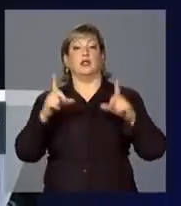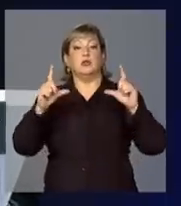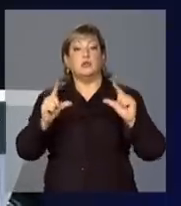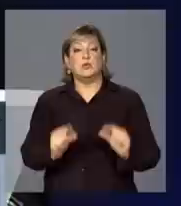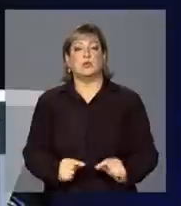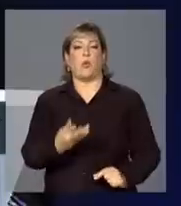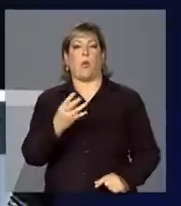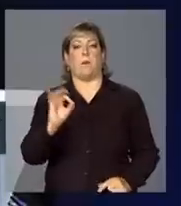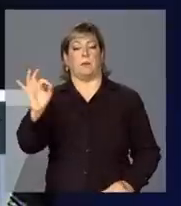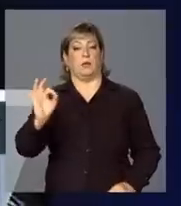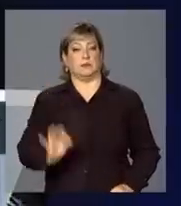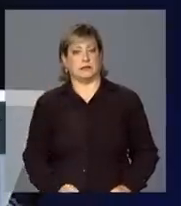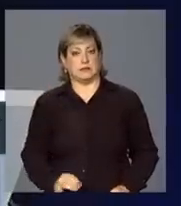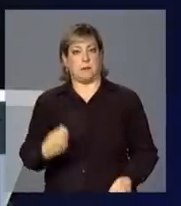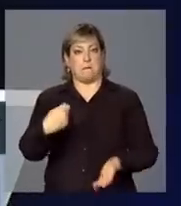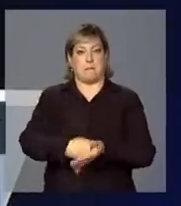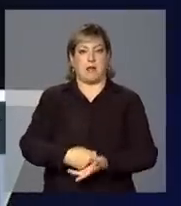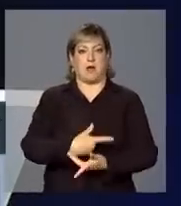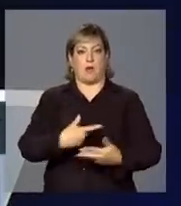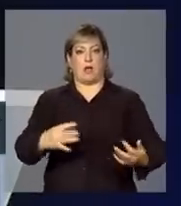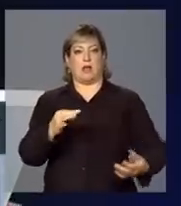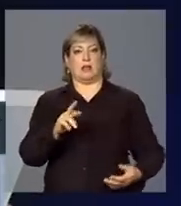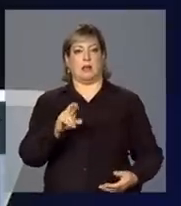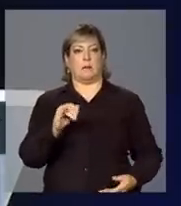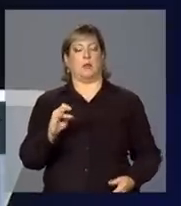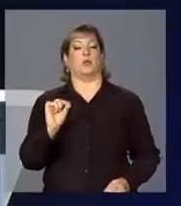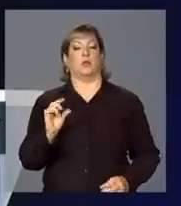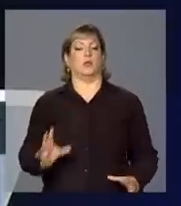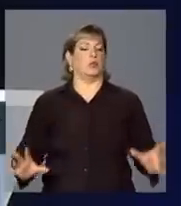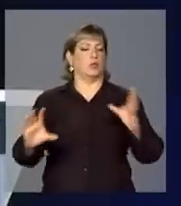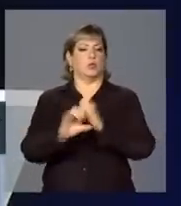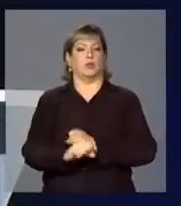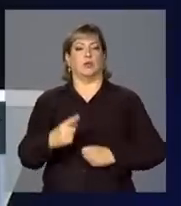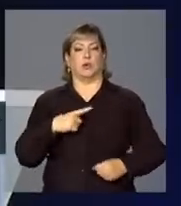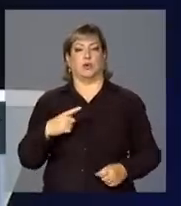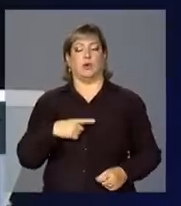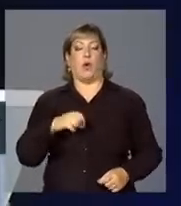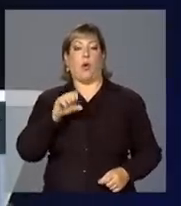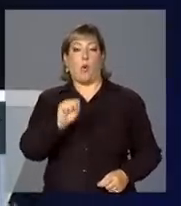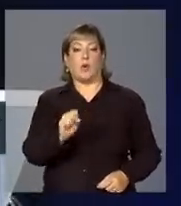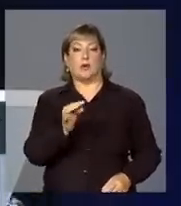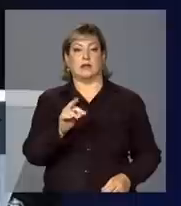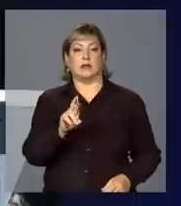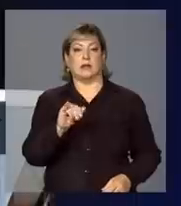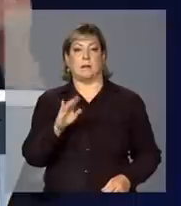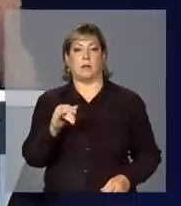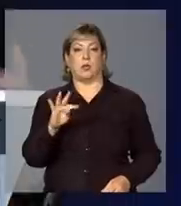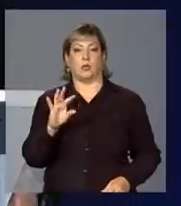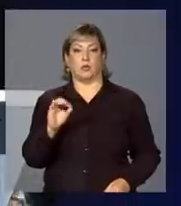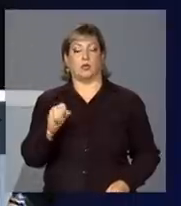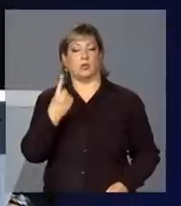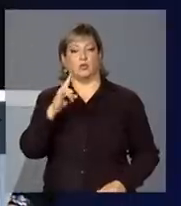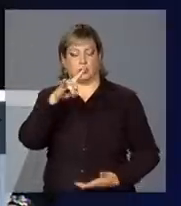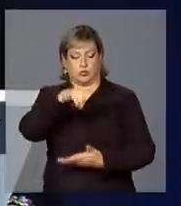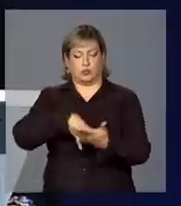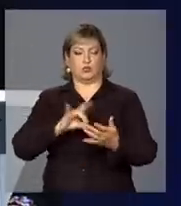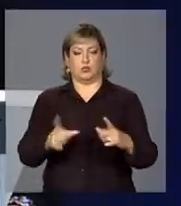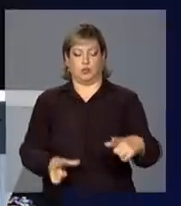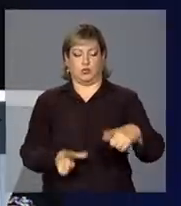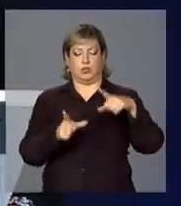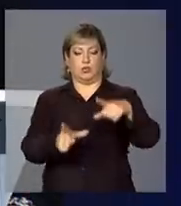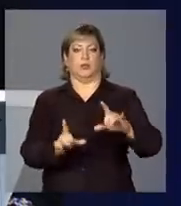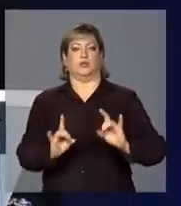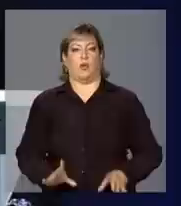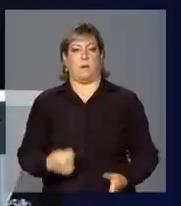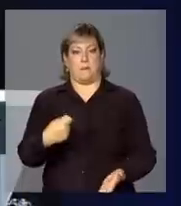cerca de 40%, unificando o pagamento de 8 tributos em um único boleto.